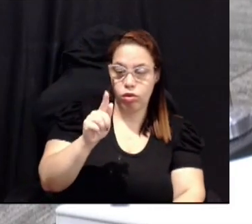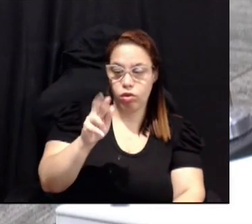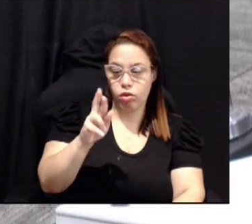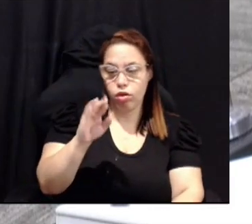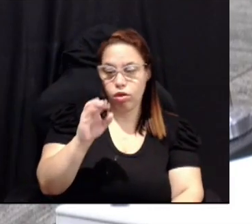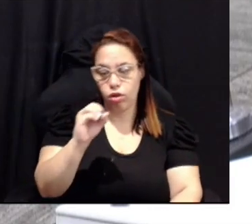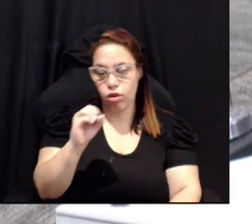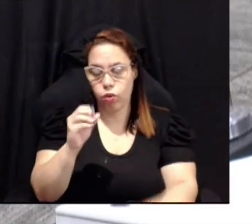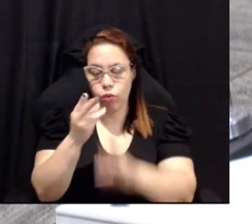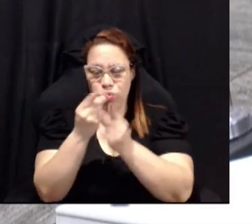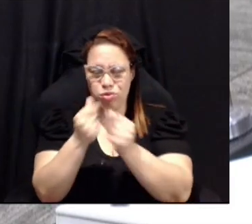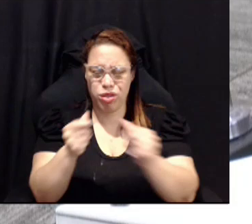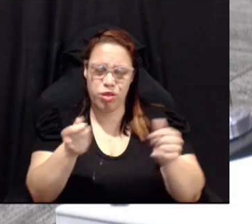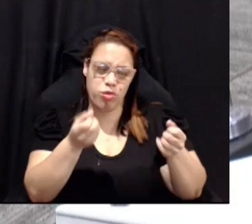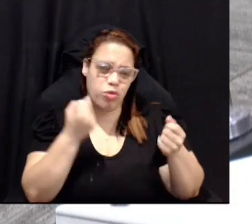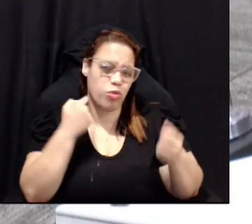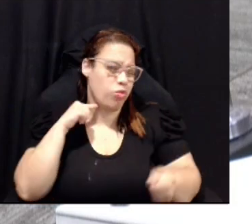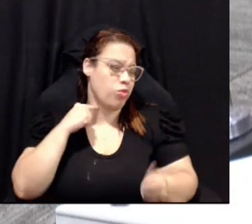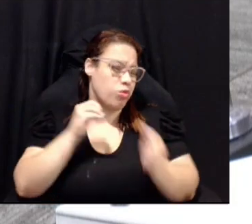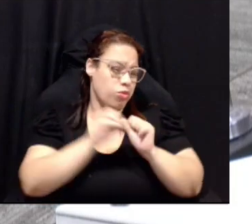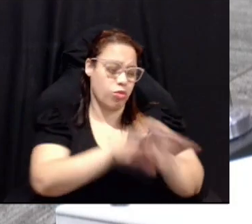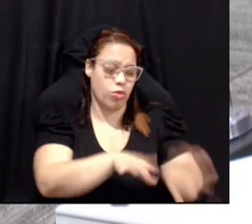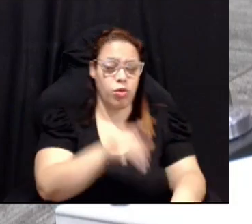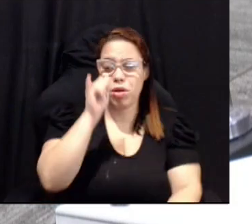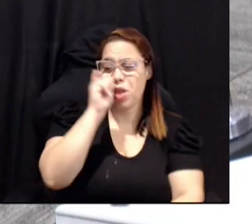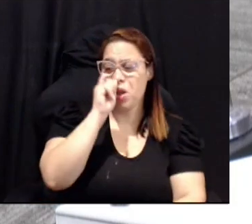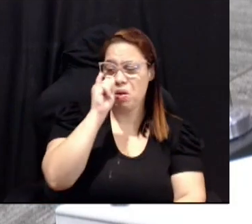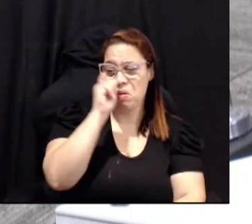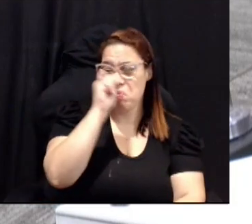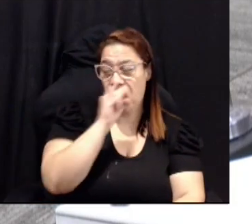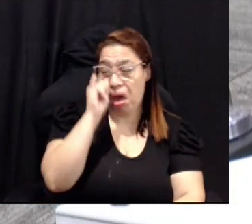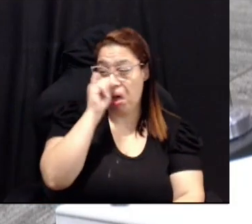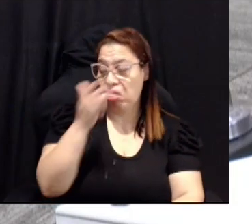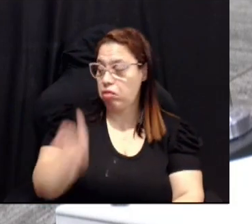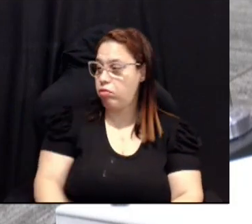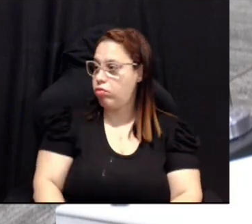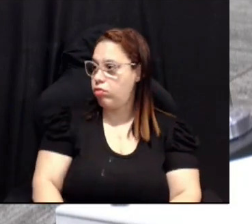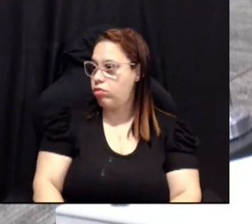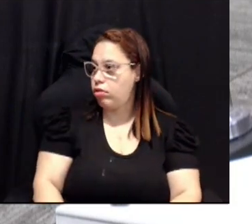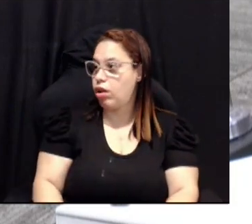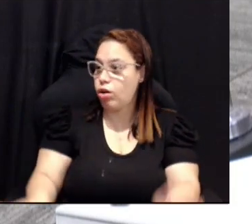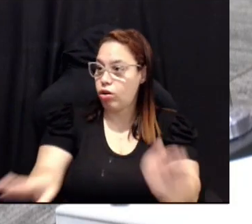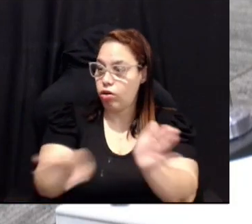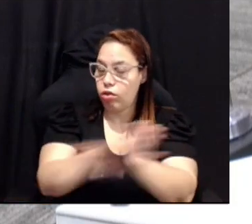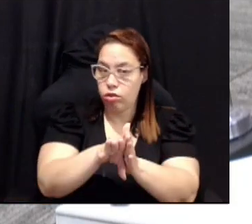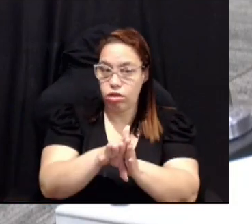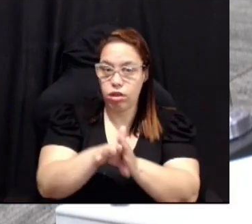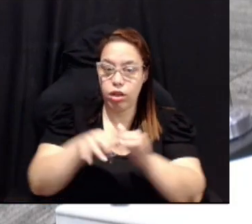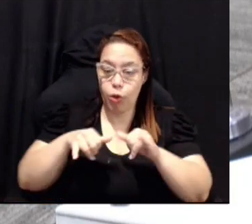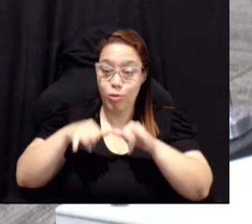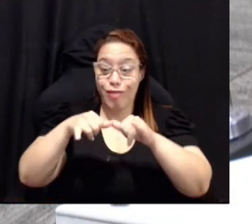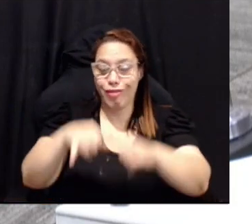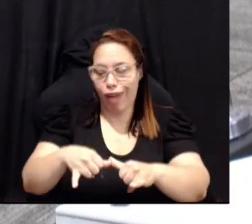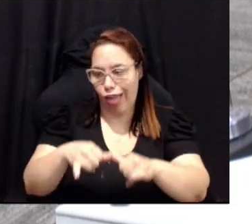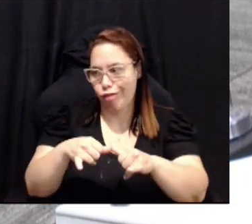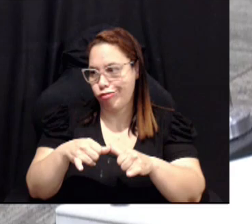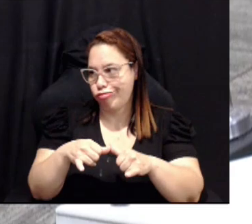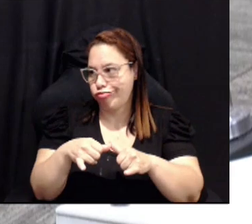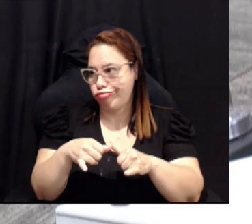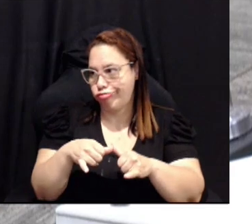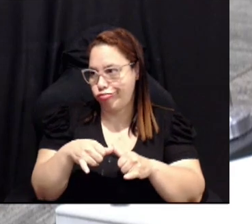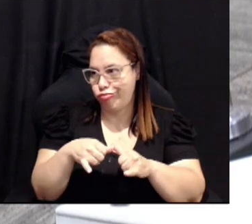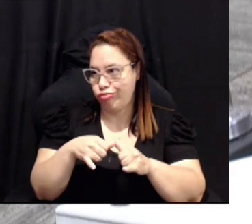jogar fora, dar aos porcos, para que isso não chegue até o mercado, pelo fato de ter